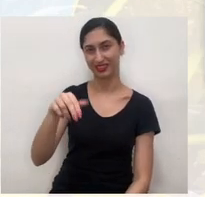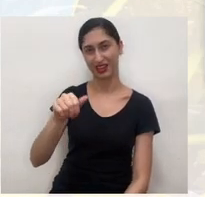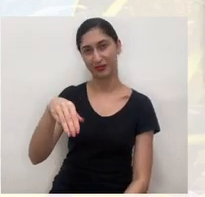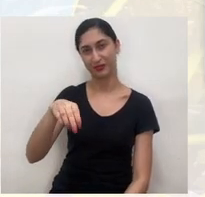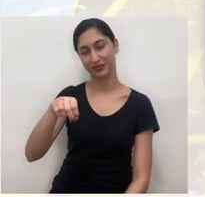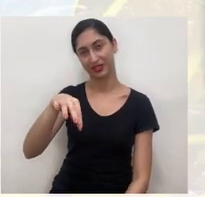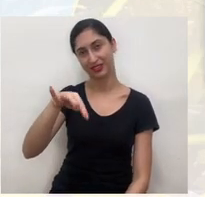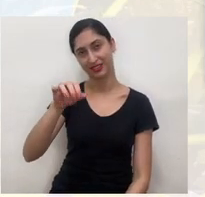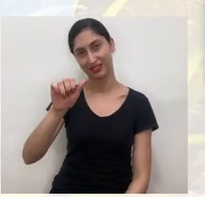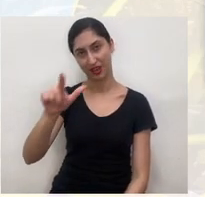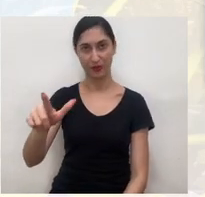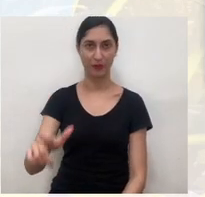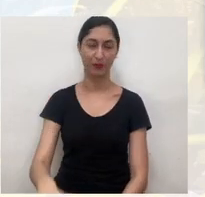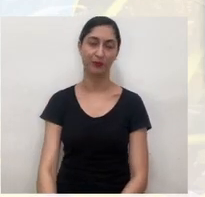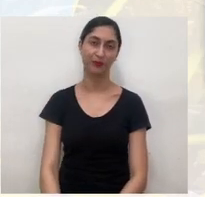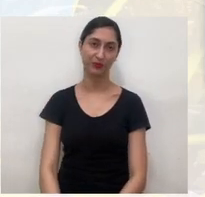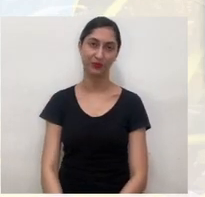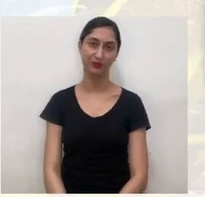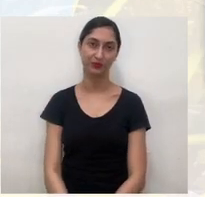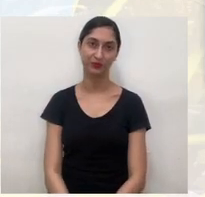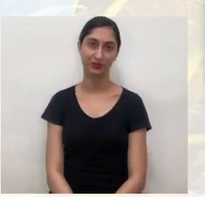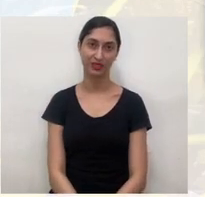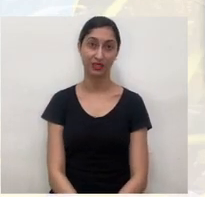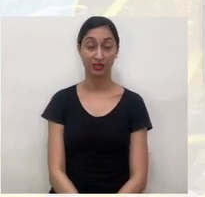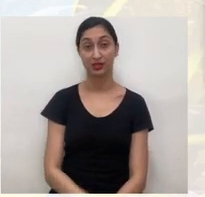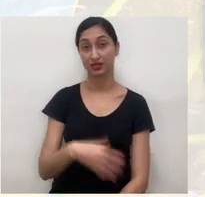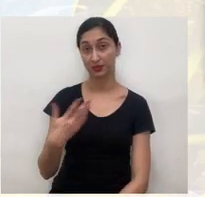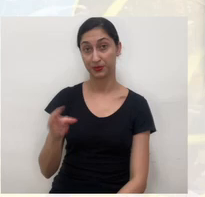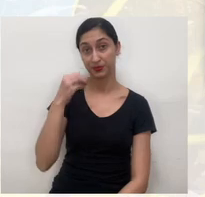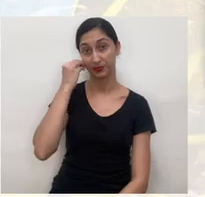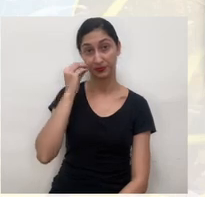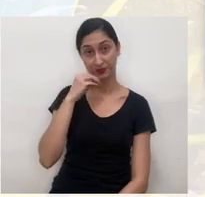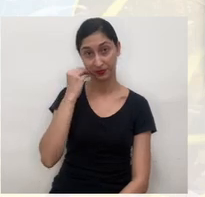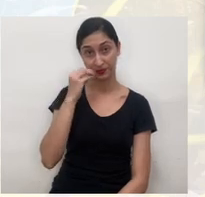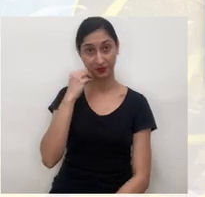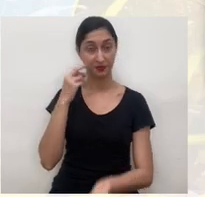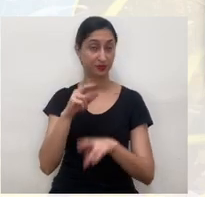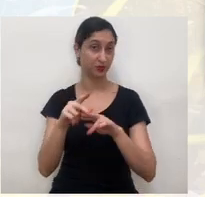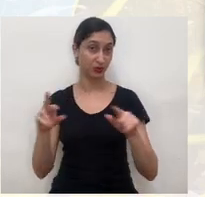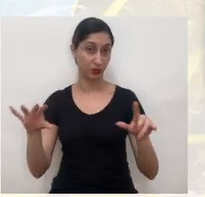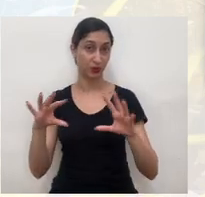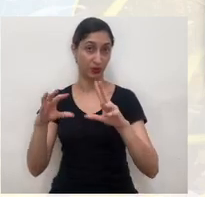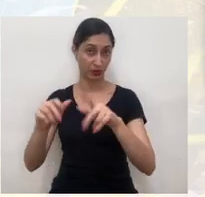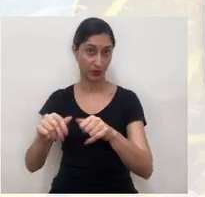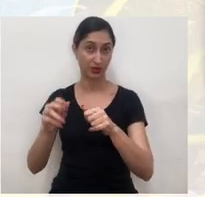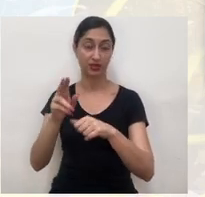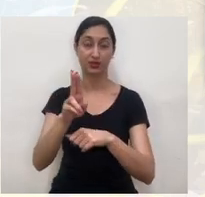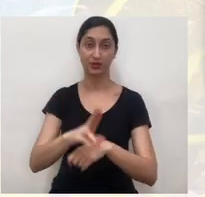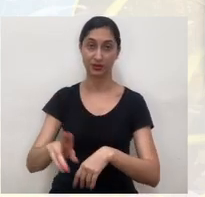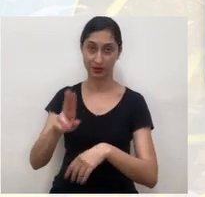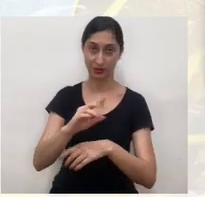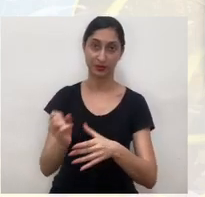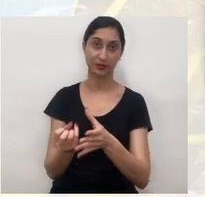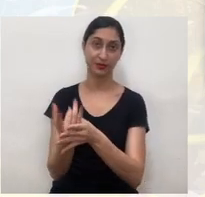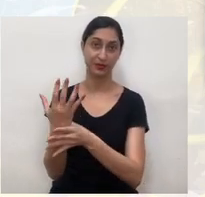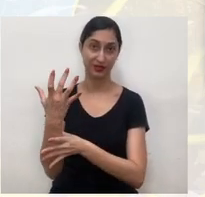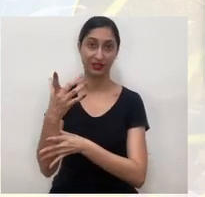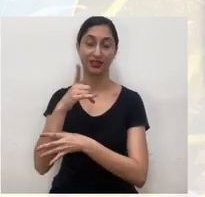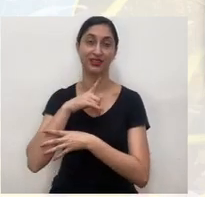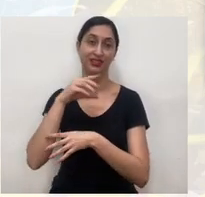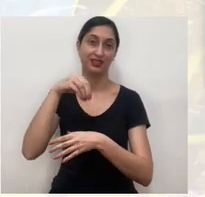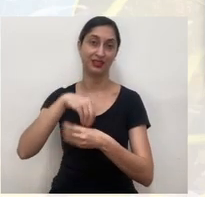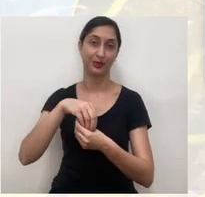Então, essas experiências, todas com essas plantas, foram feitas no sítio. Né?